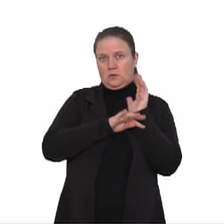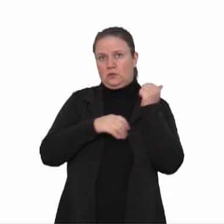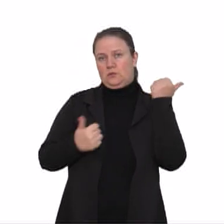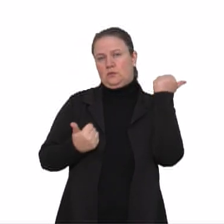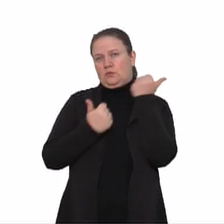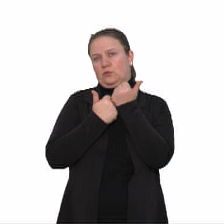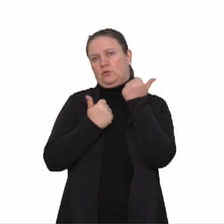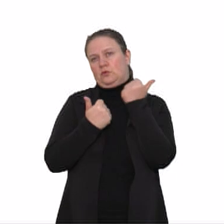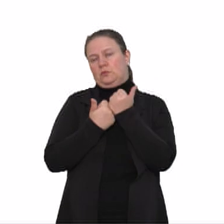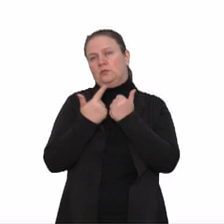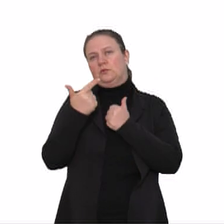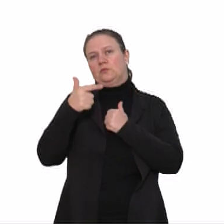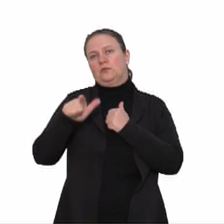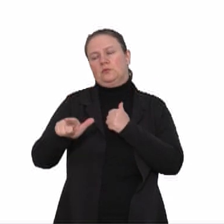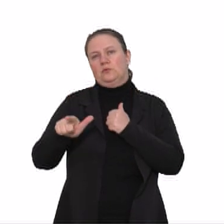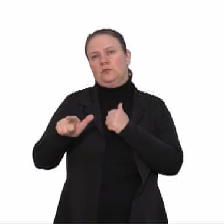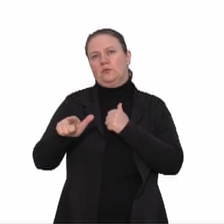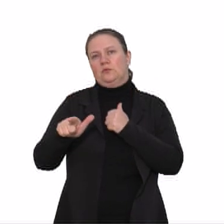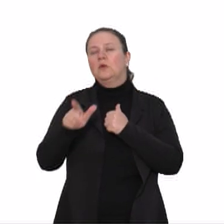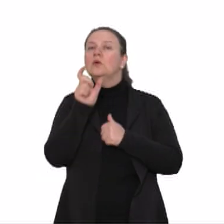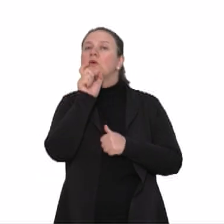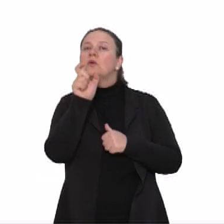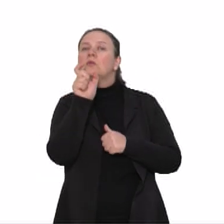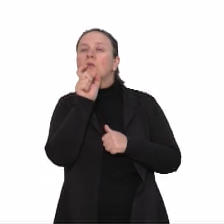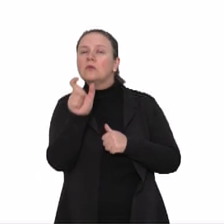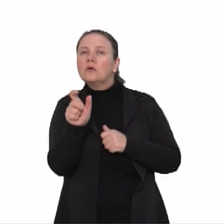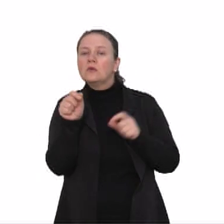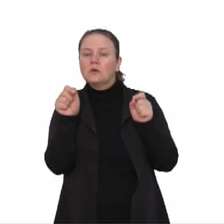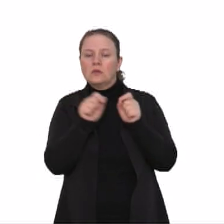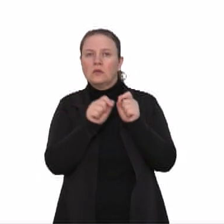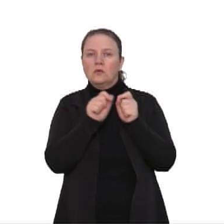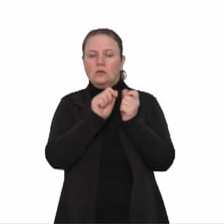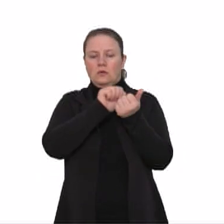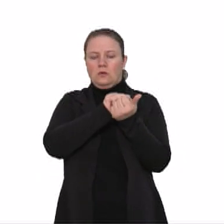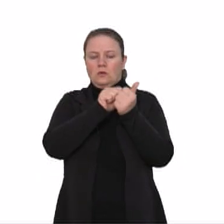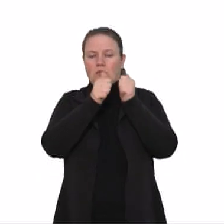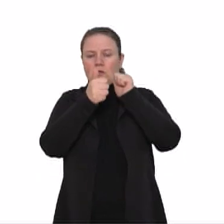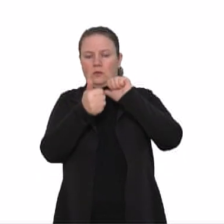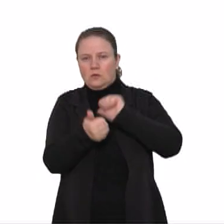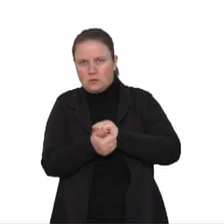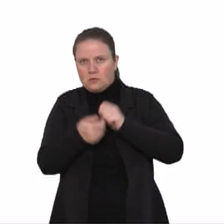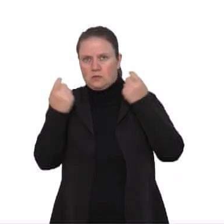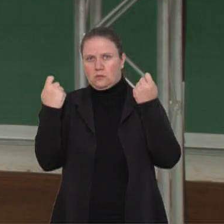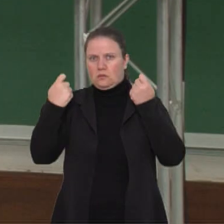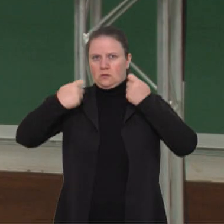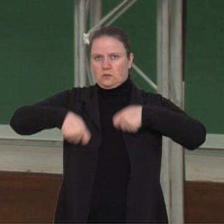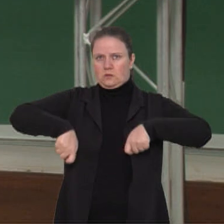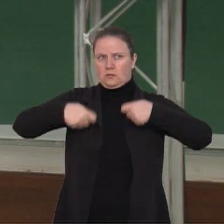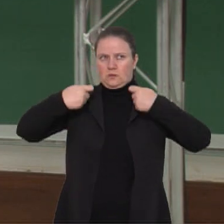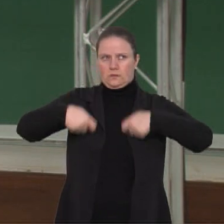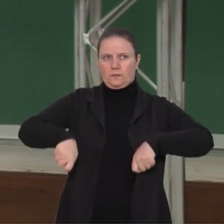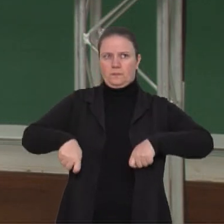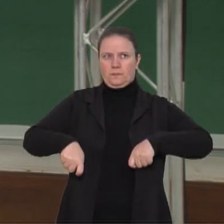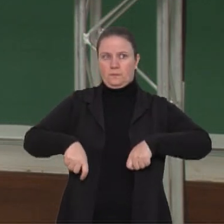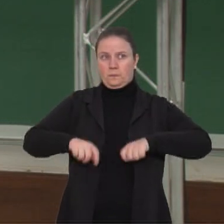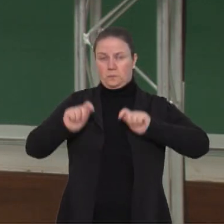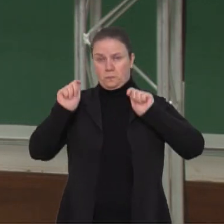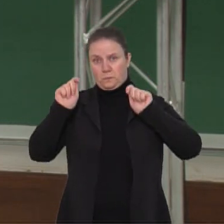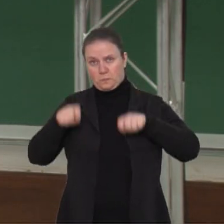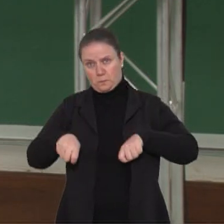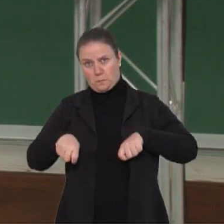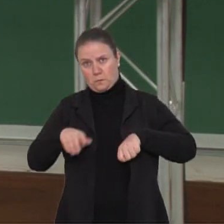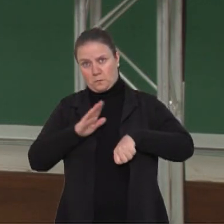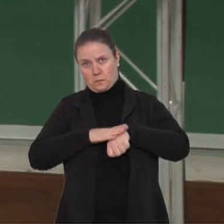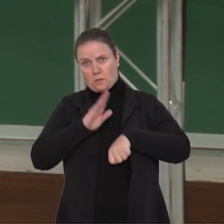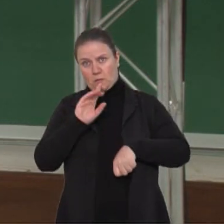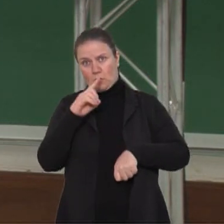pela palavra que foi suprimida. Faça as adequações necessárias. Pode ser que seja mais de uma